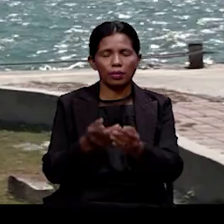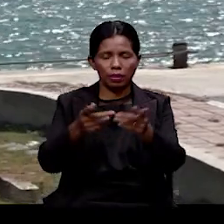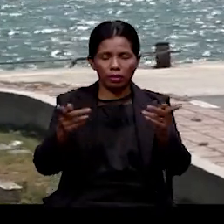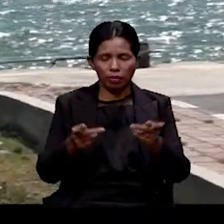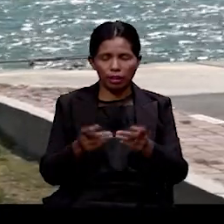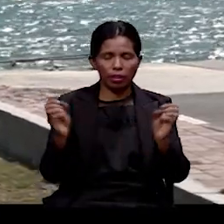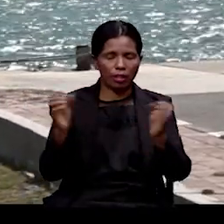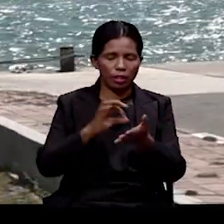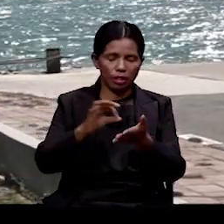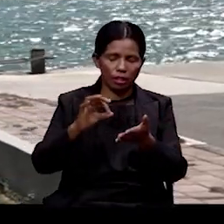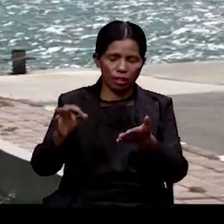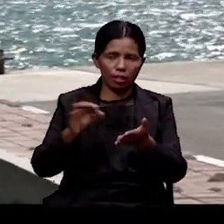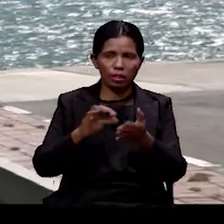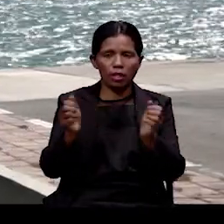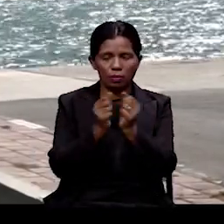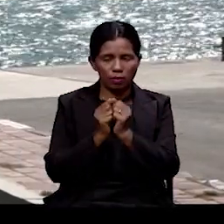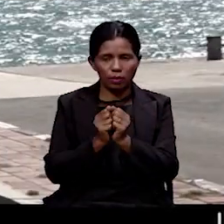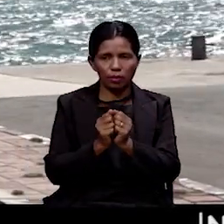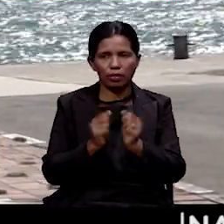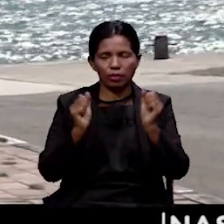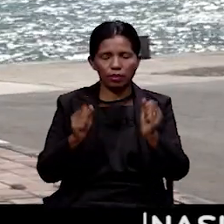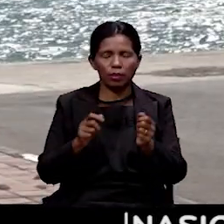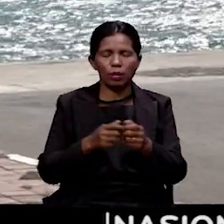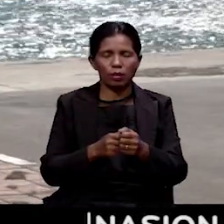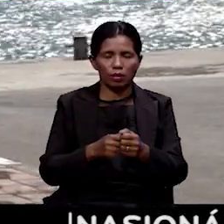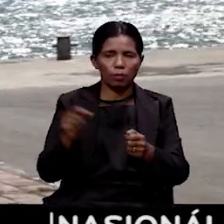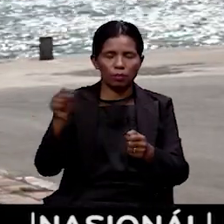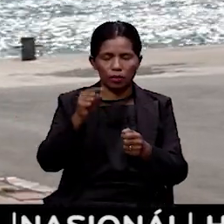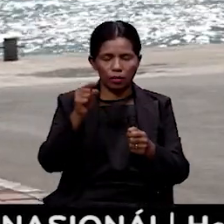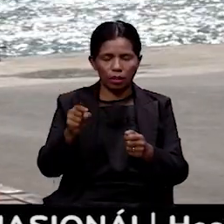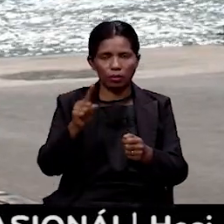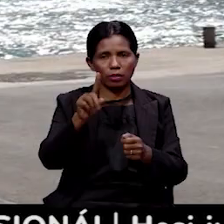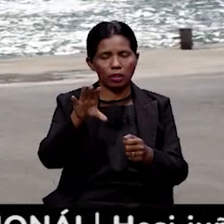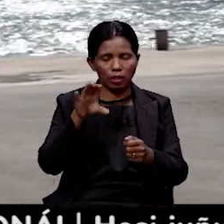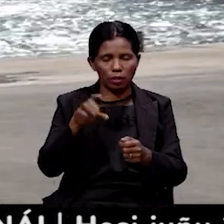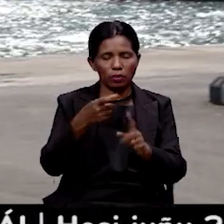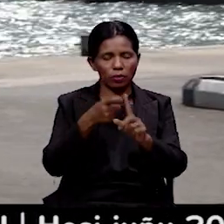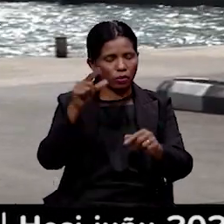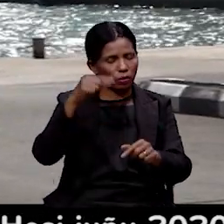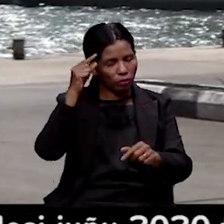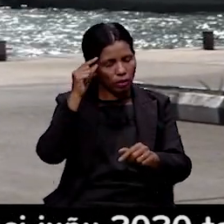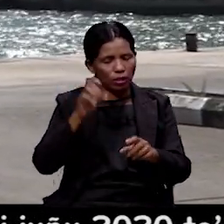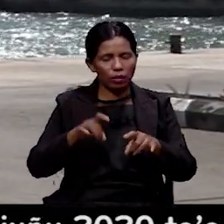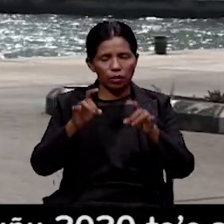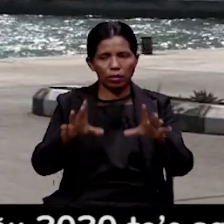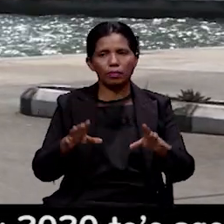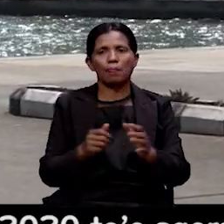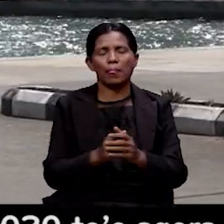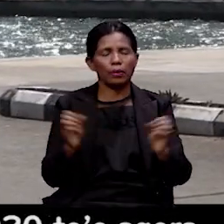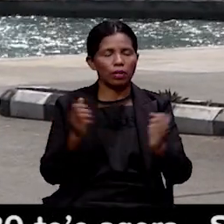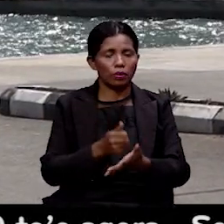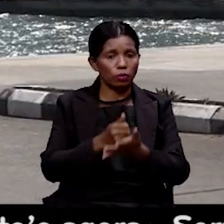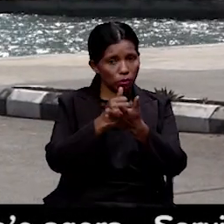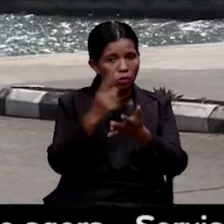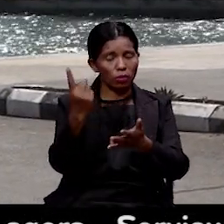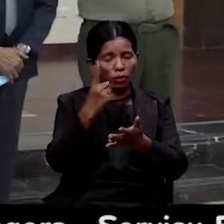não alaran, mas o financiamento para Porto, por cento atucida, o si governo Austrália. Parceiro Austrália Laos apoio date para FFDTLI, o de Hari